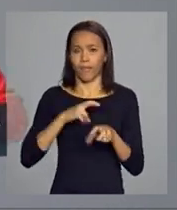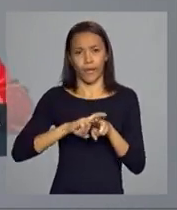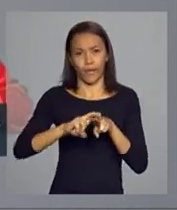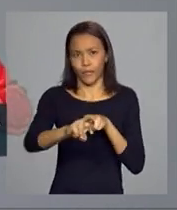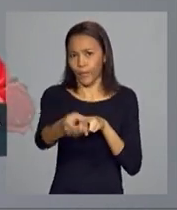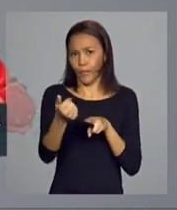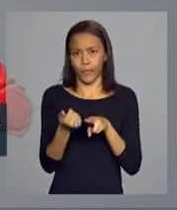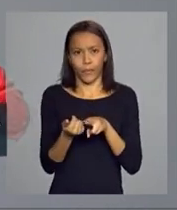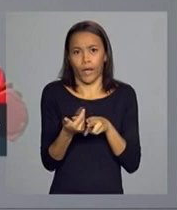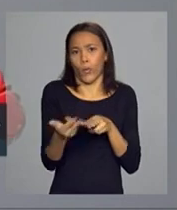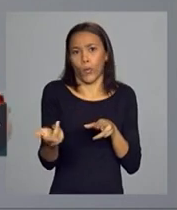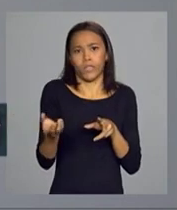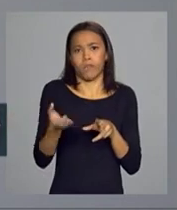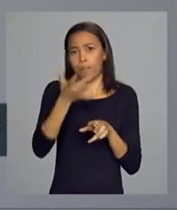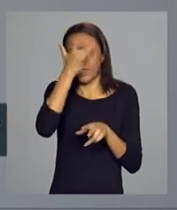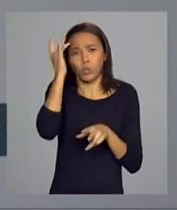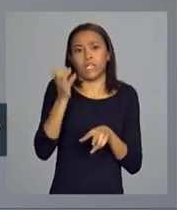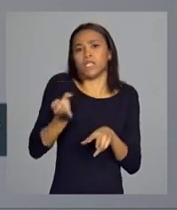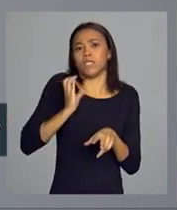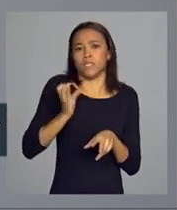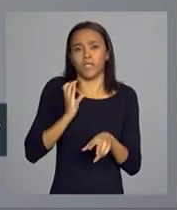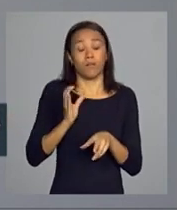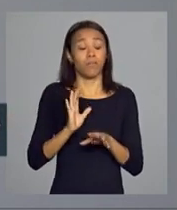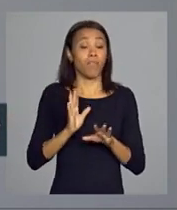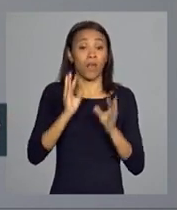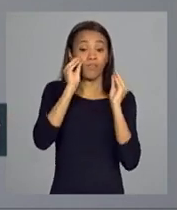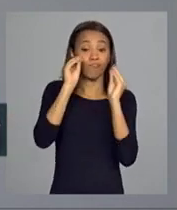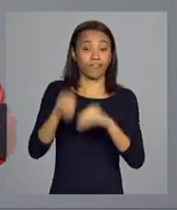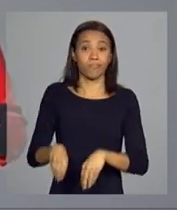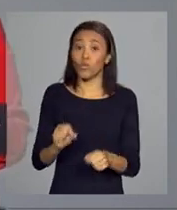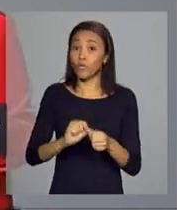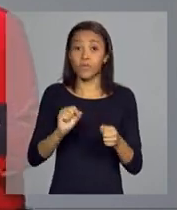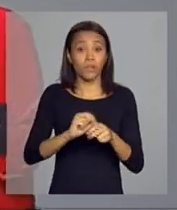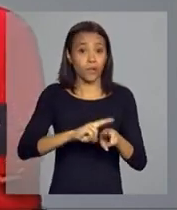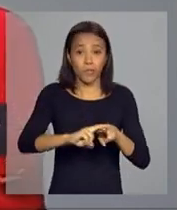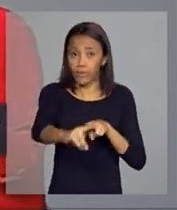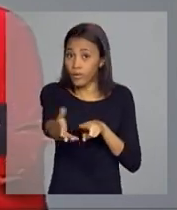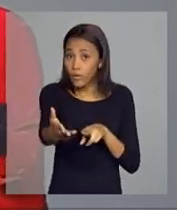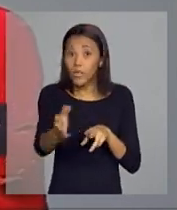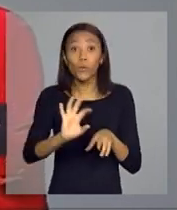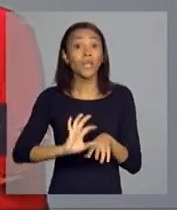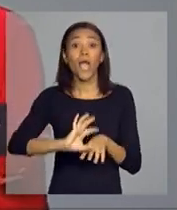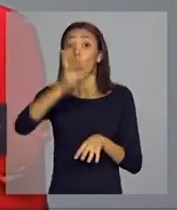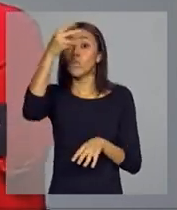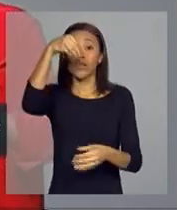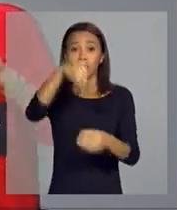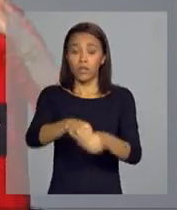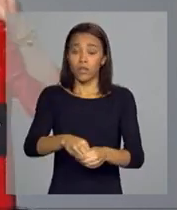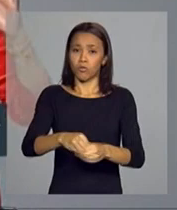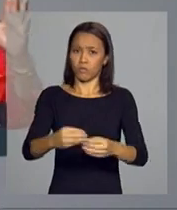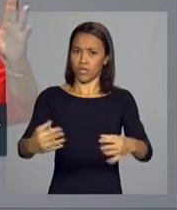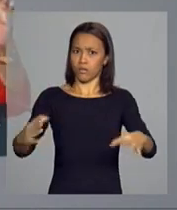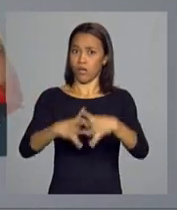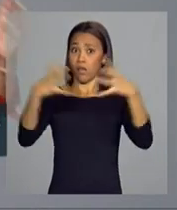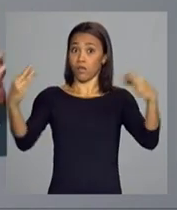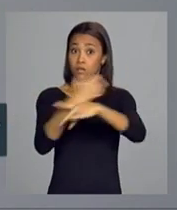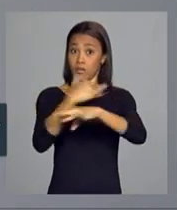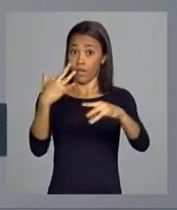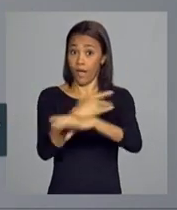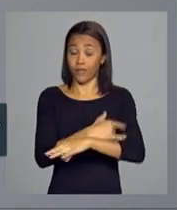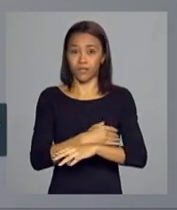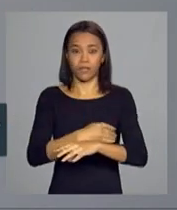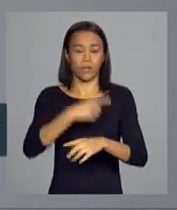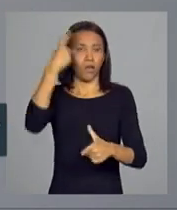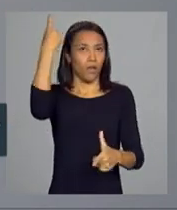de gente rica. E não fizeram metrô. E o que, que acontece nas nossas grandes cidades? Nós temos